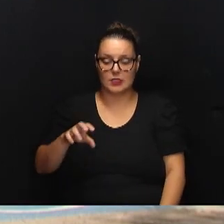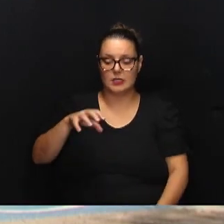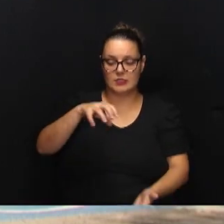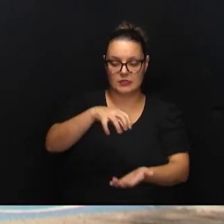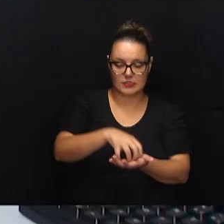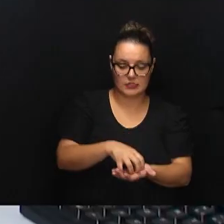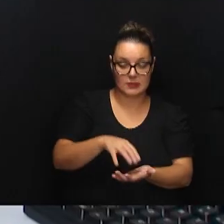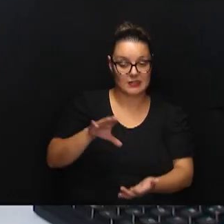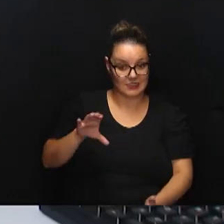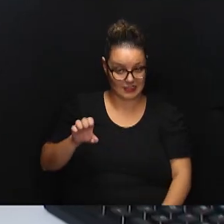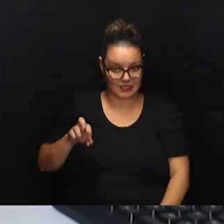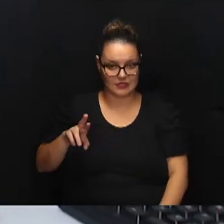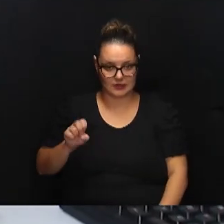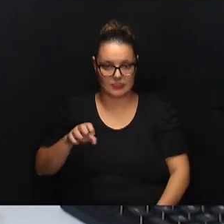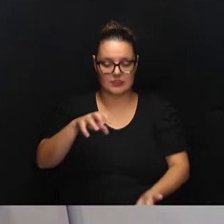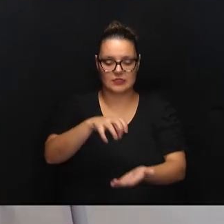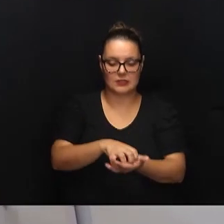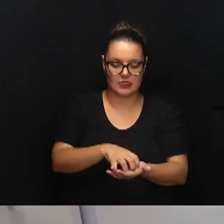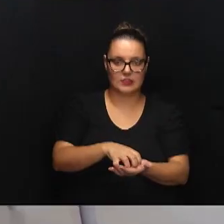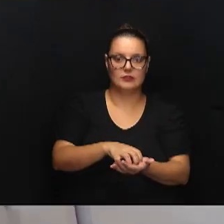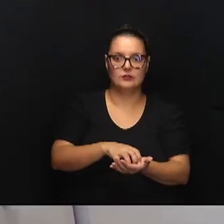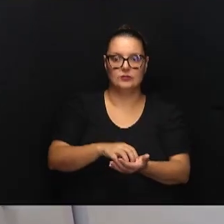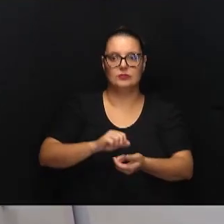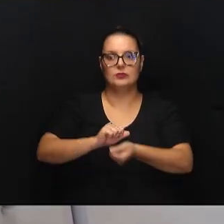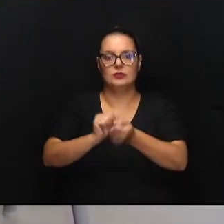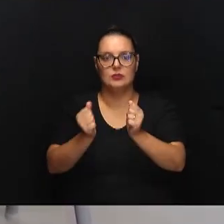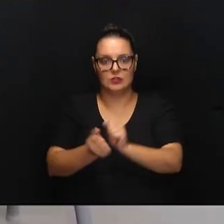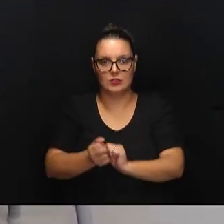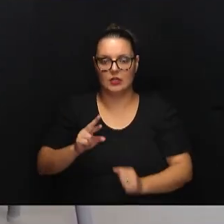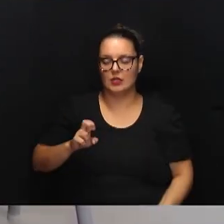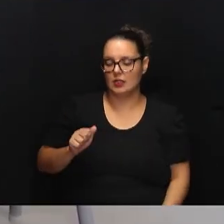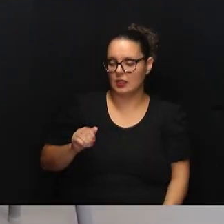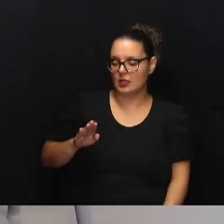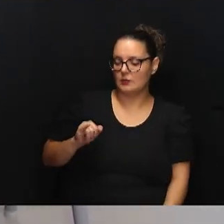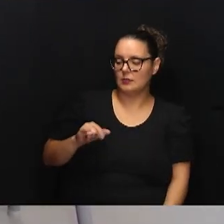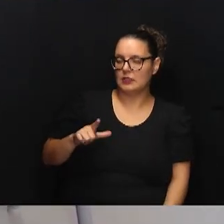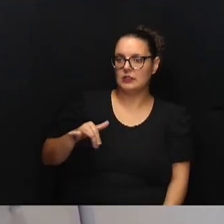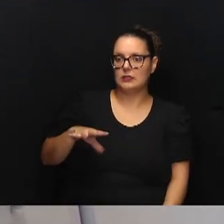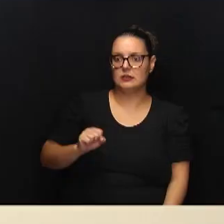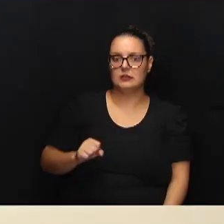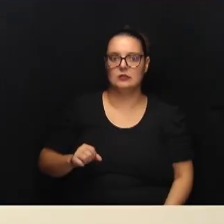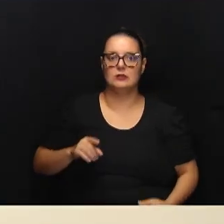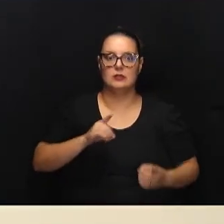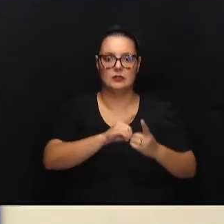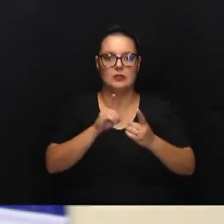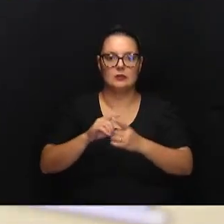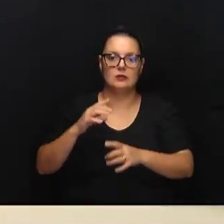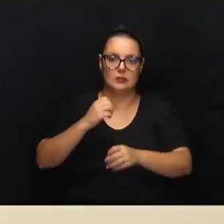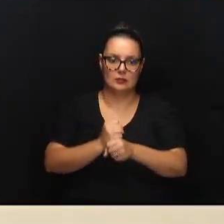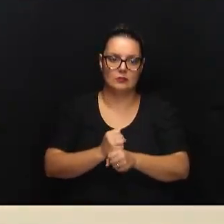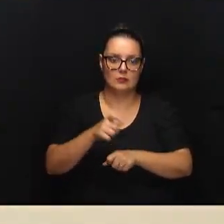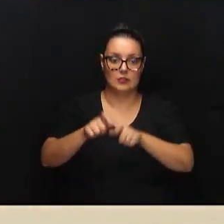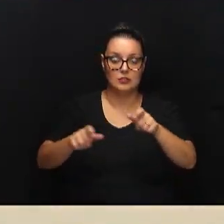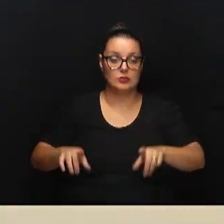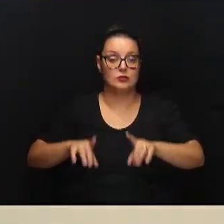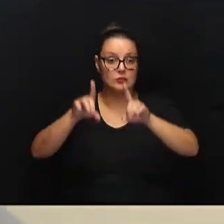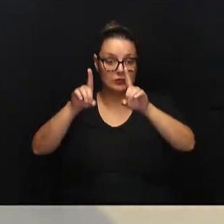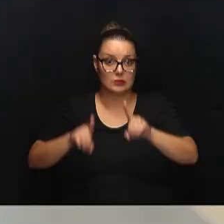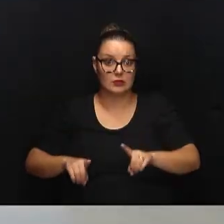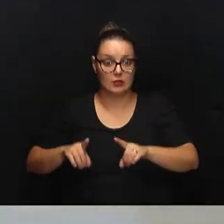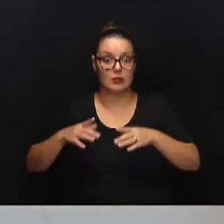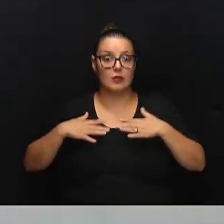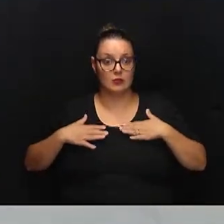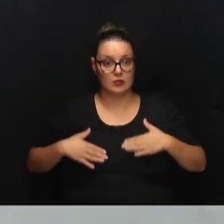em reabilitação. O CER oferece atendimento integral às pessoas com deficiência física e